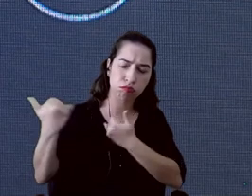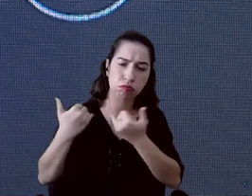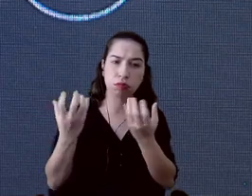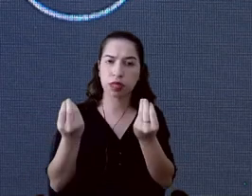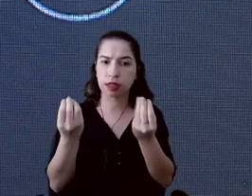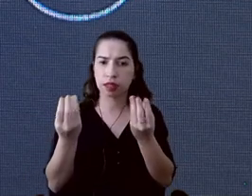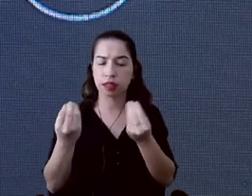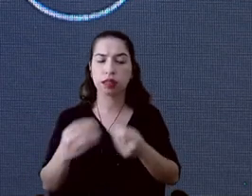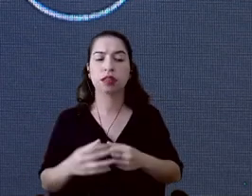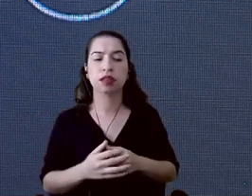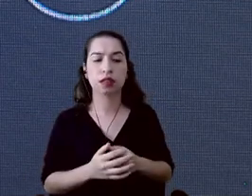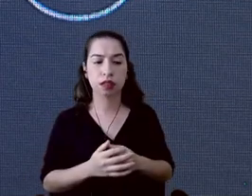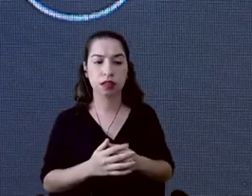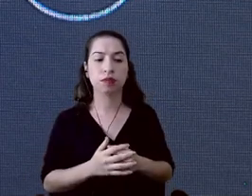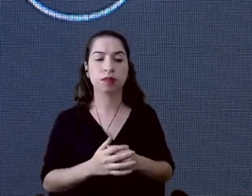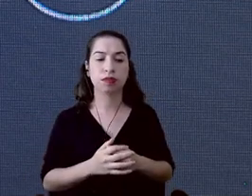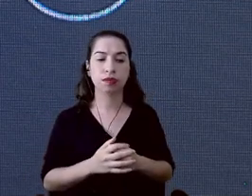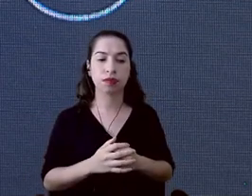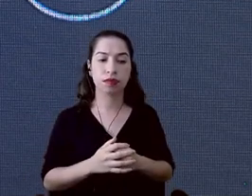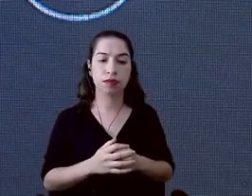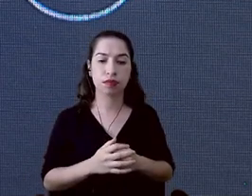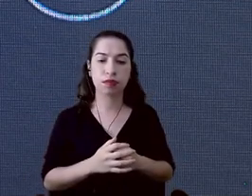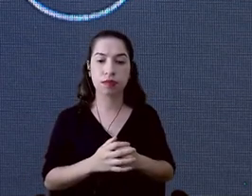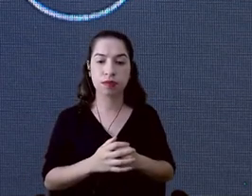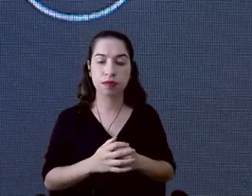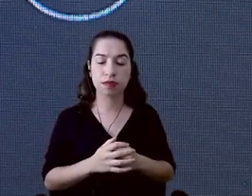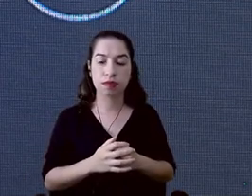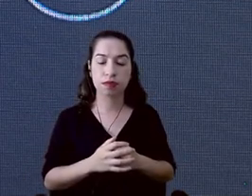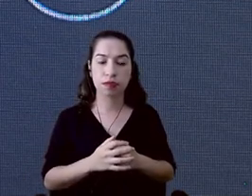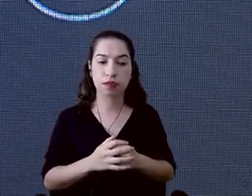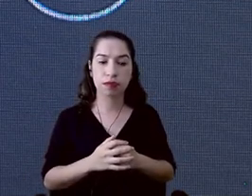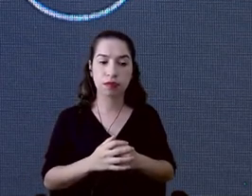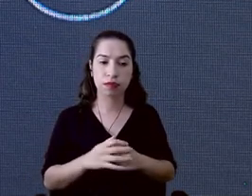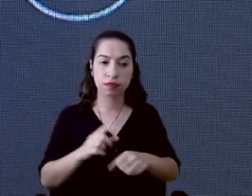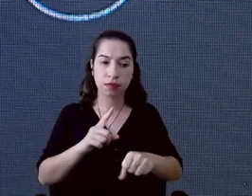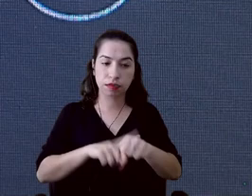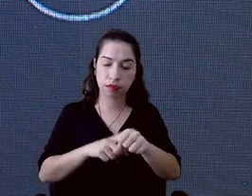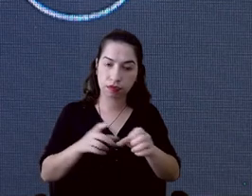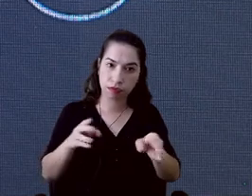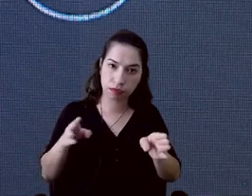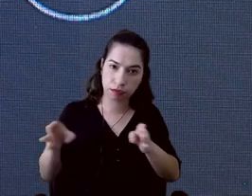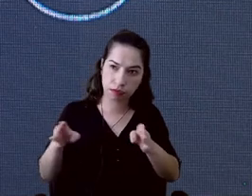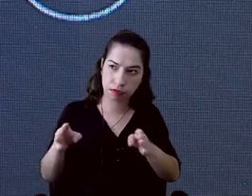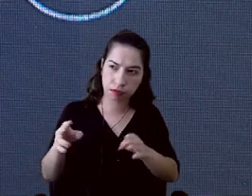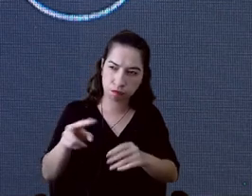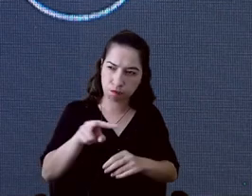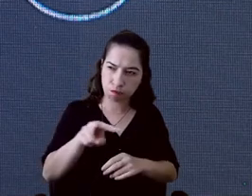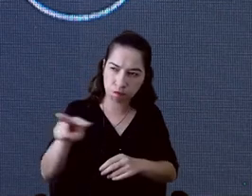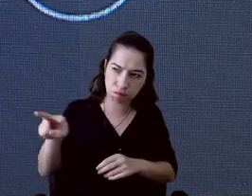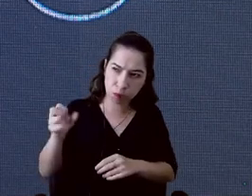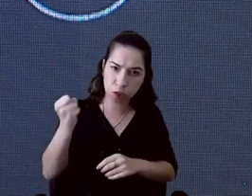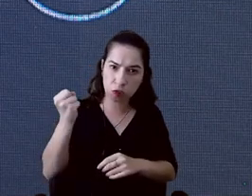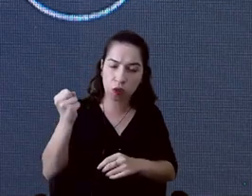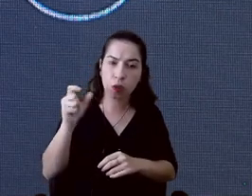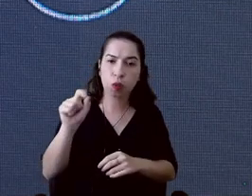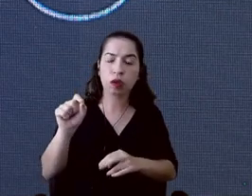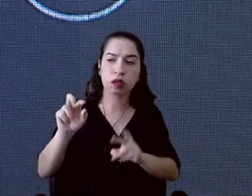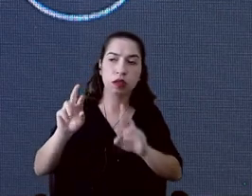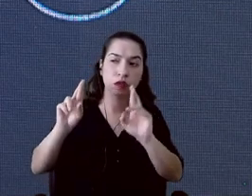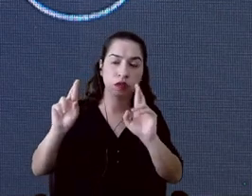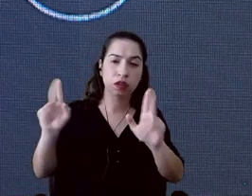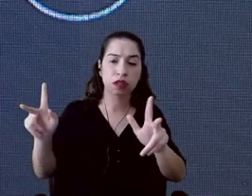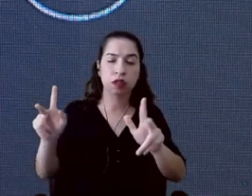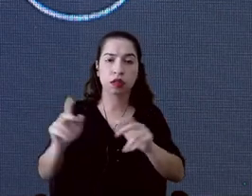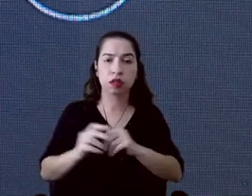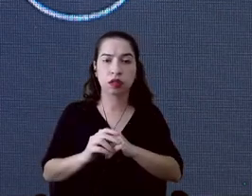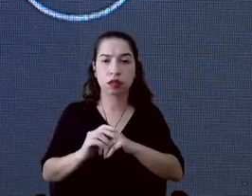Acho que o que se acentua nesses momentos é diferença entre as empresas que são mais